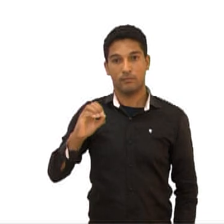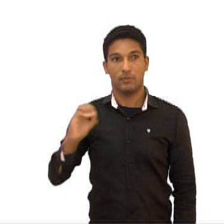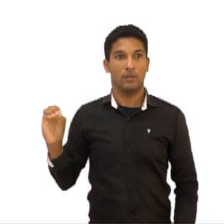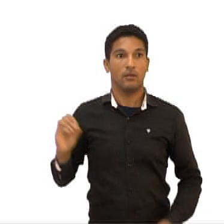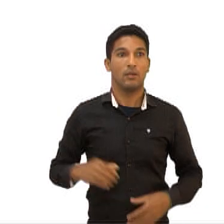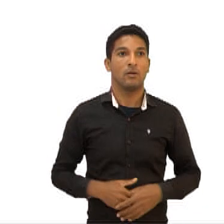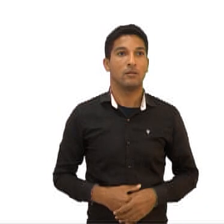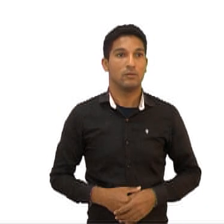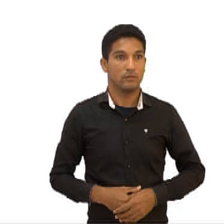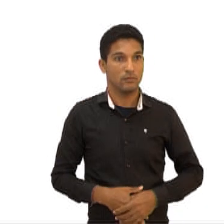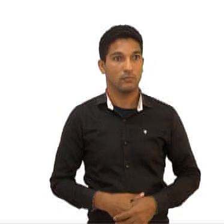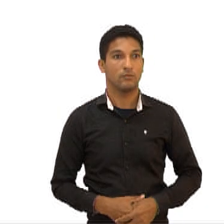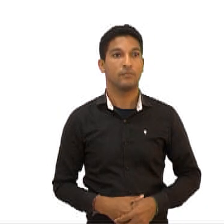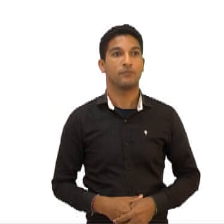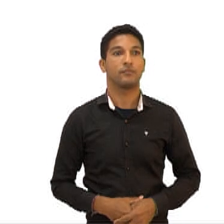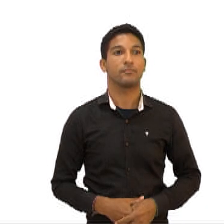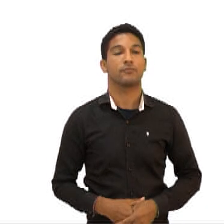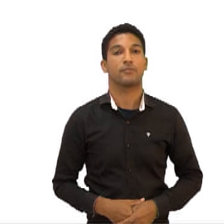rurais.